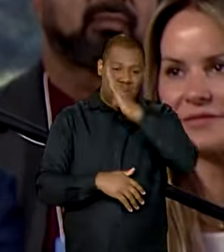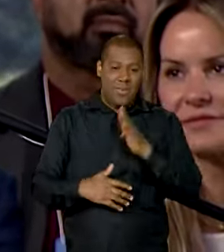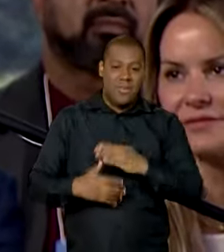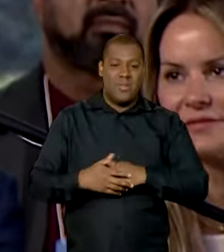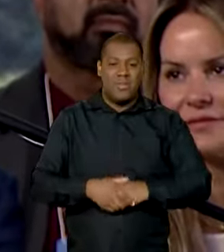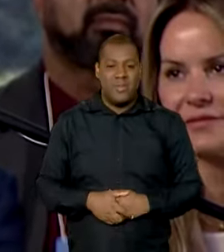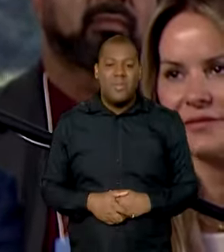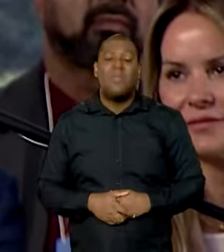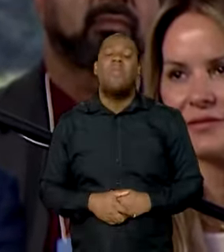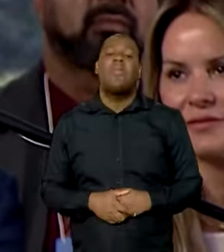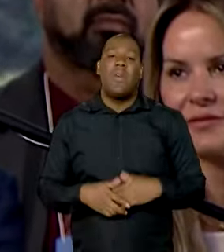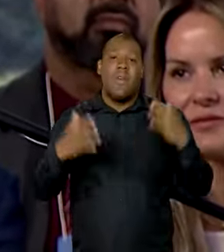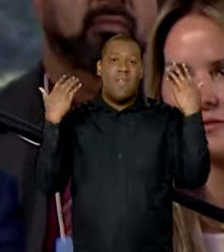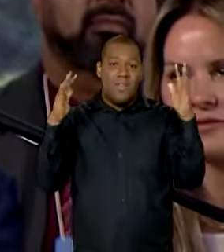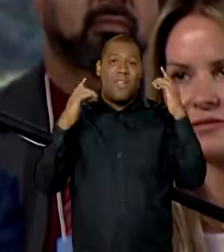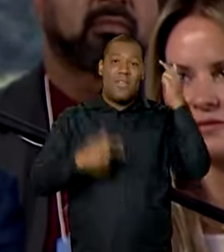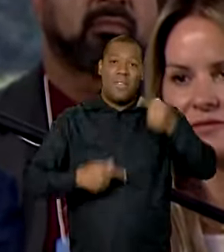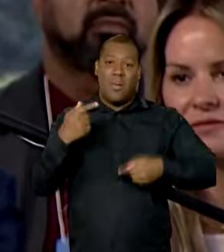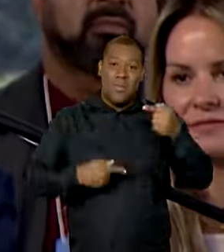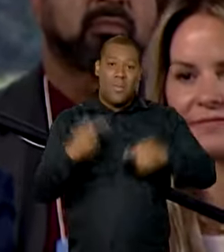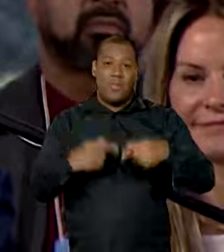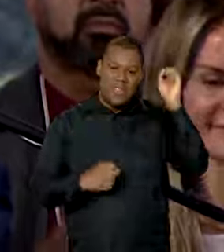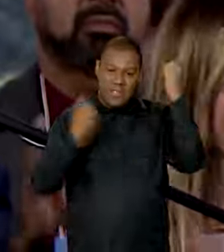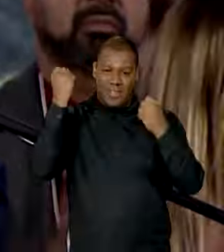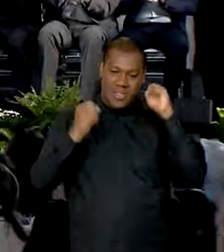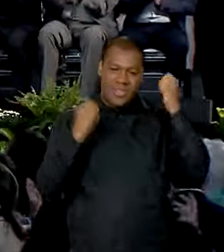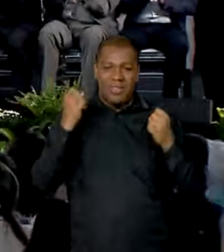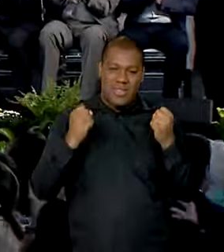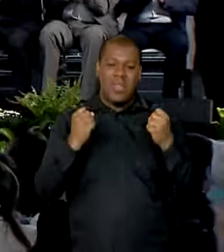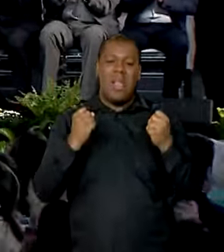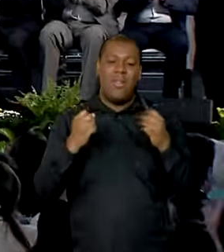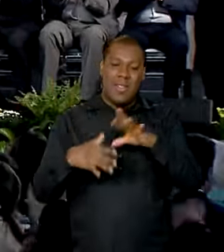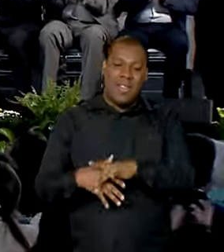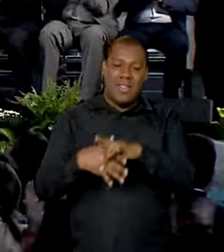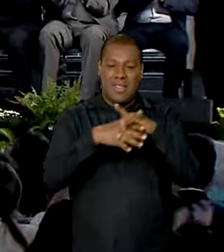retomada da política industrial com o presidente Lula. Muito obrigada.